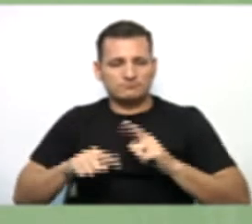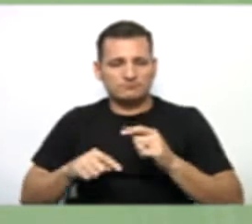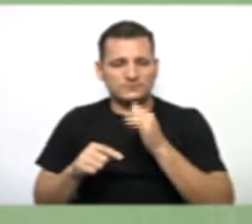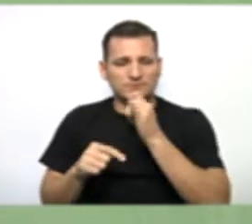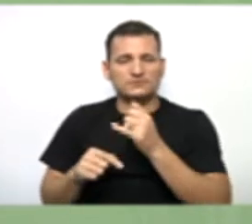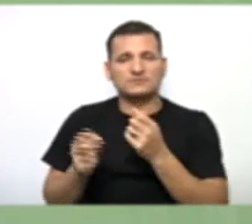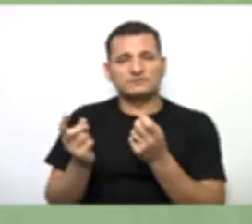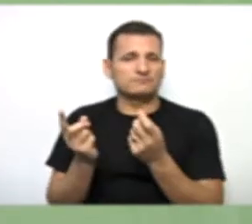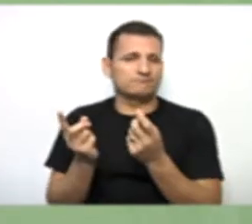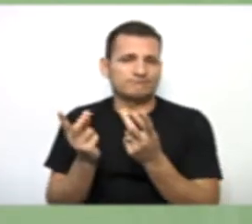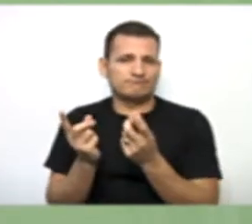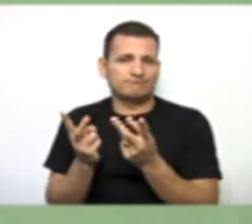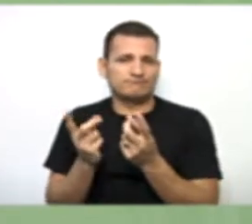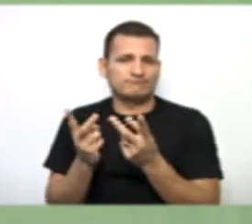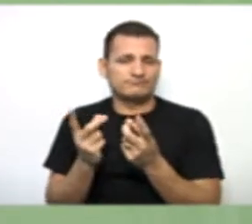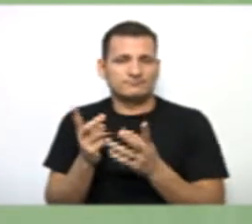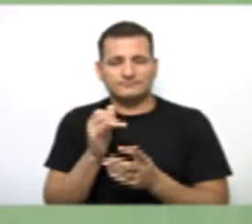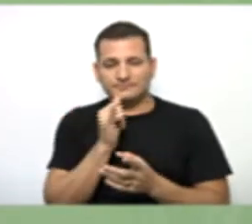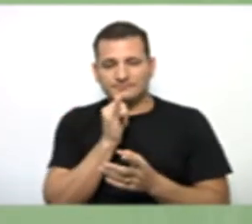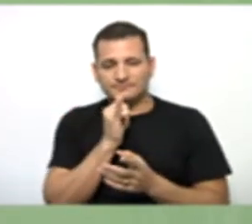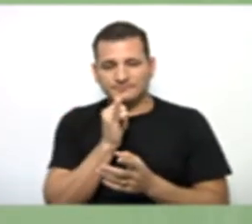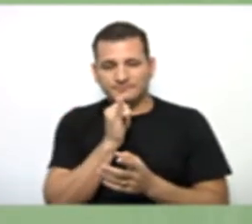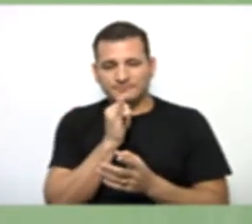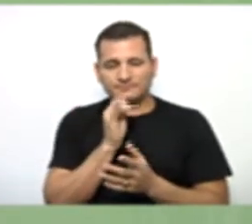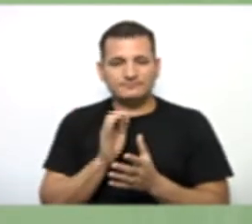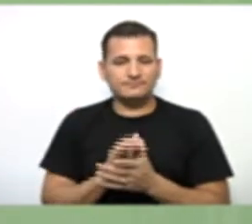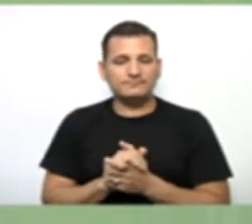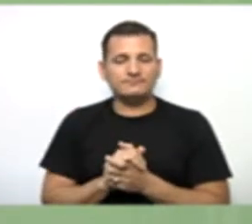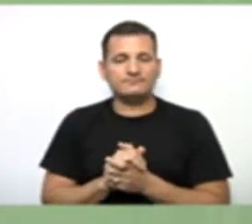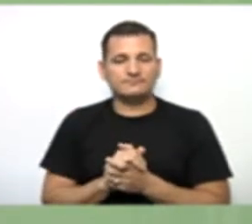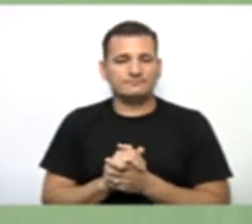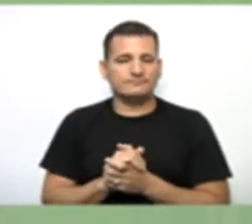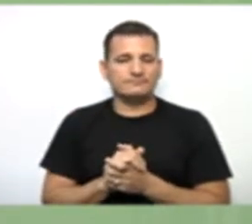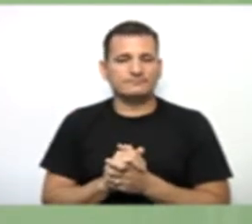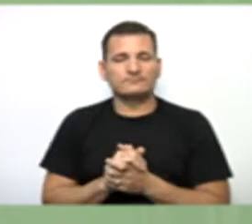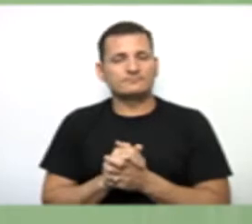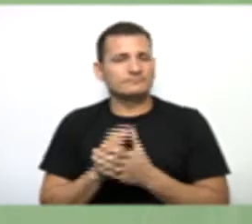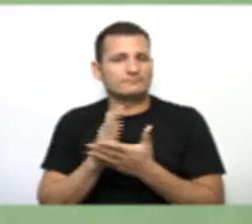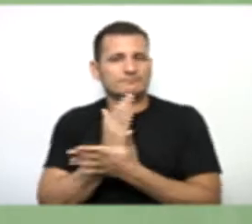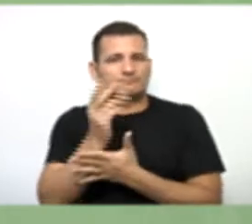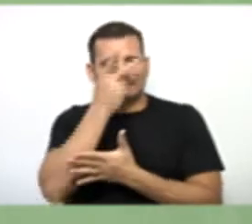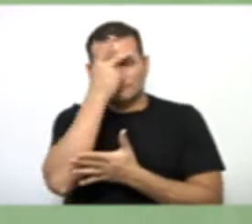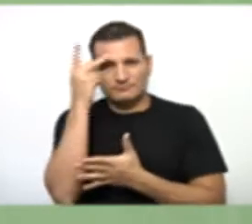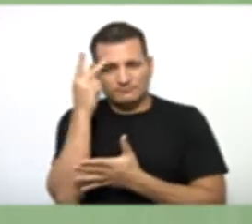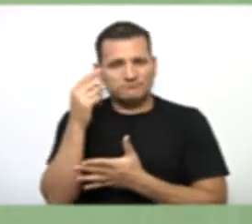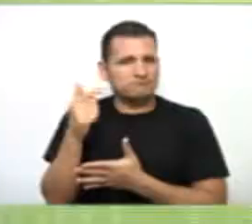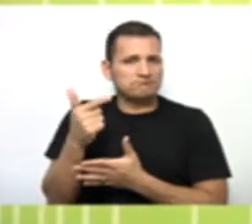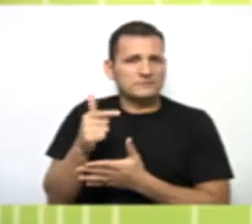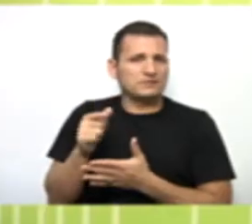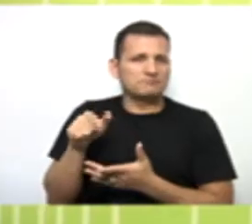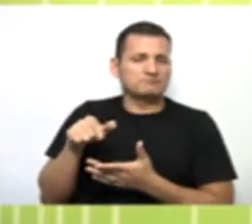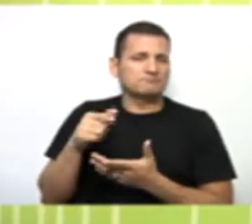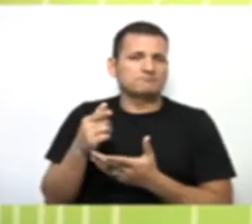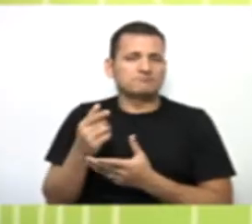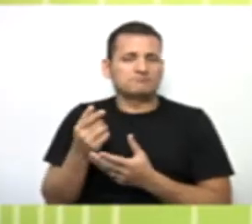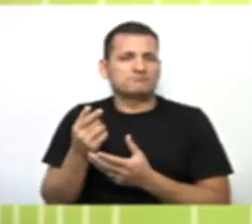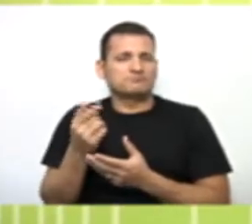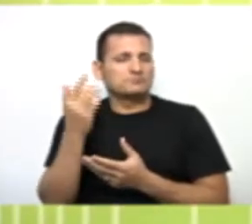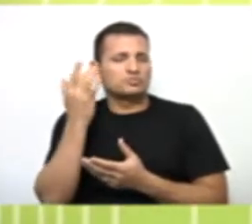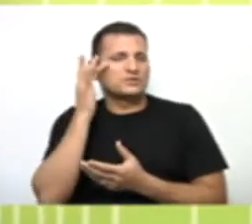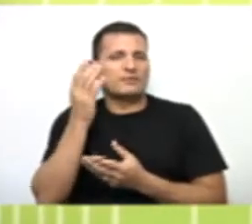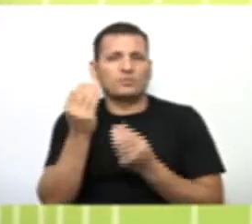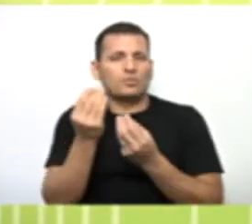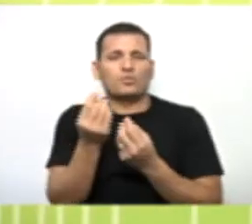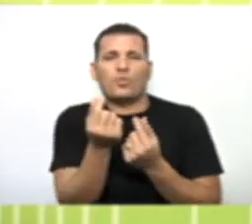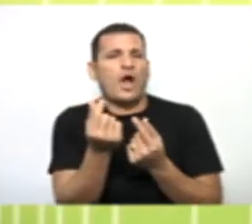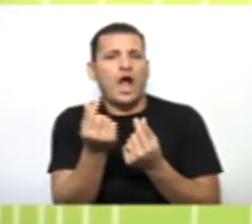uma venda, por exemplo, tá certo? Tem pessoas que, infelizmente, não têm essa margem de quanto pode baixar e